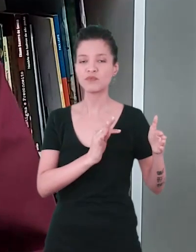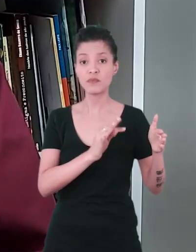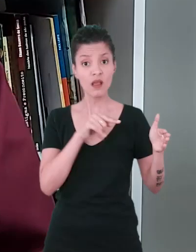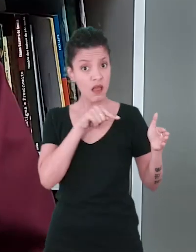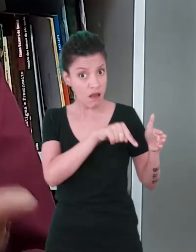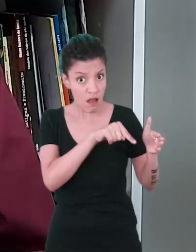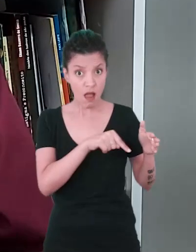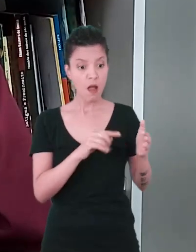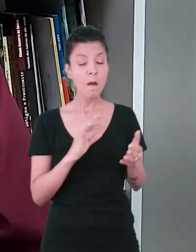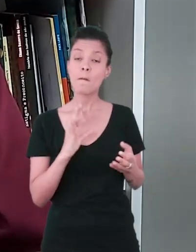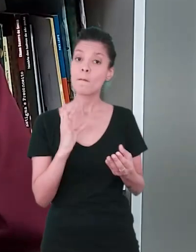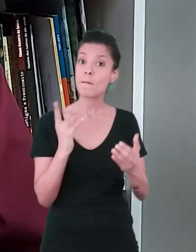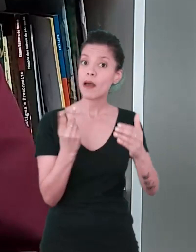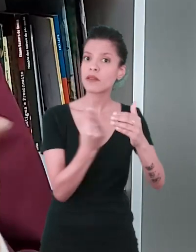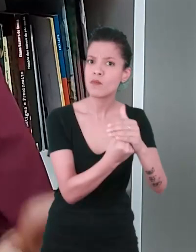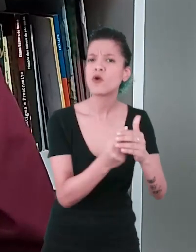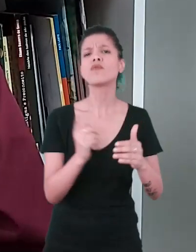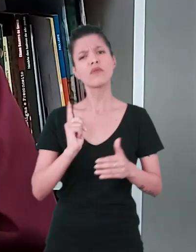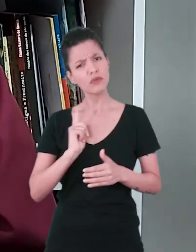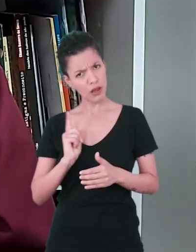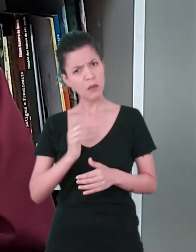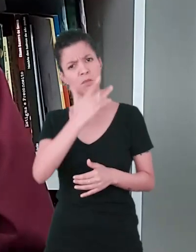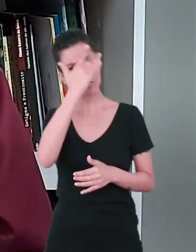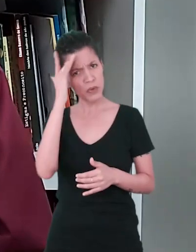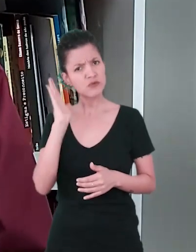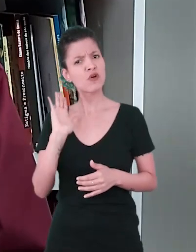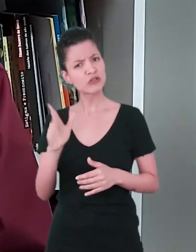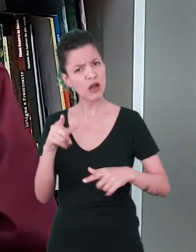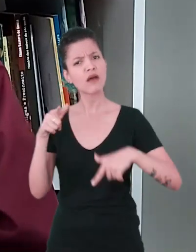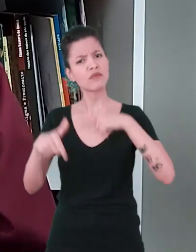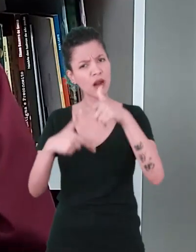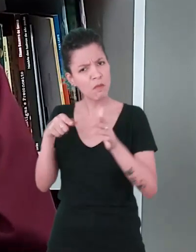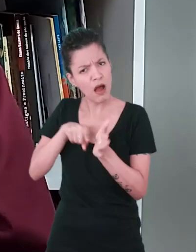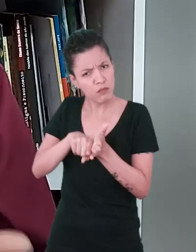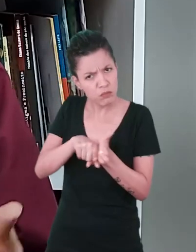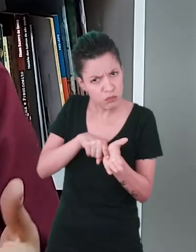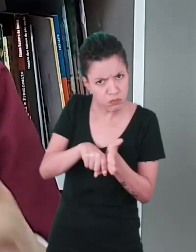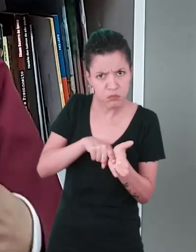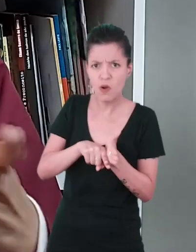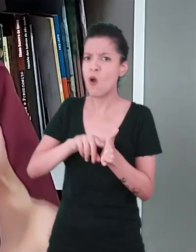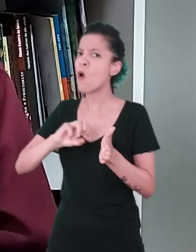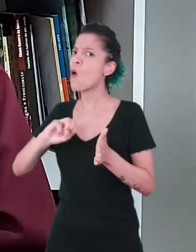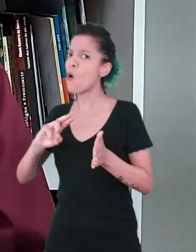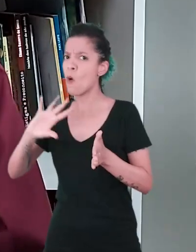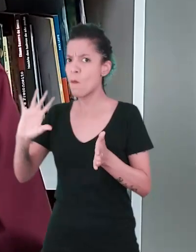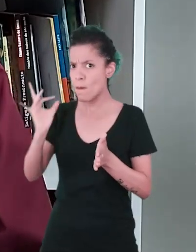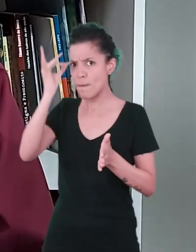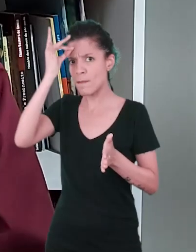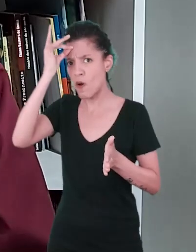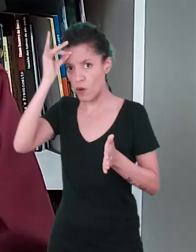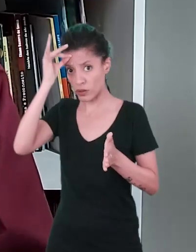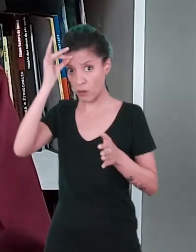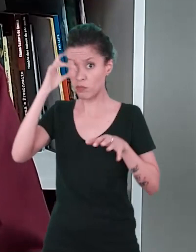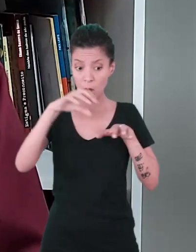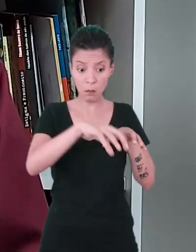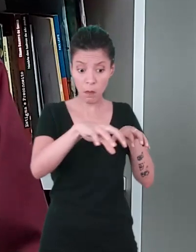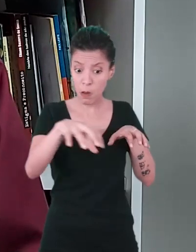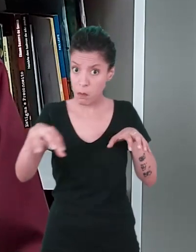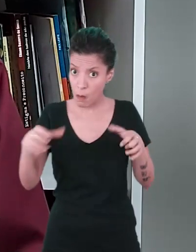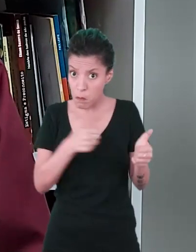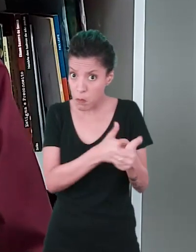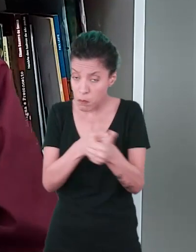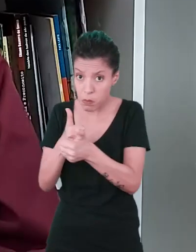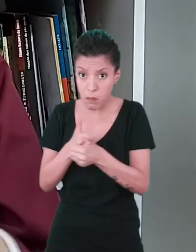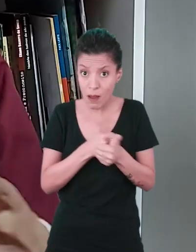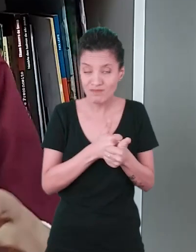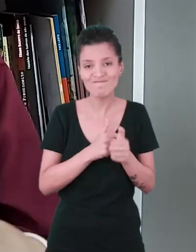Esses patrimônios, eles têm pesquisadores que fazem algum trabalho relacionado à pesquisa ou à memória em torno desses espaços,